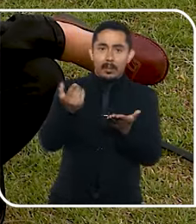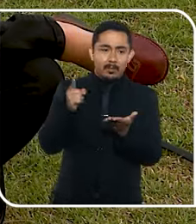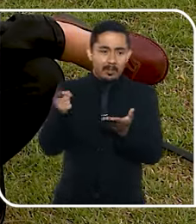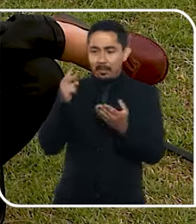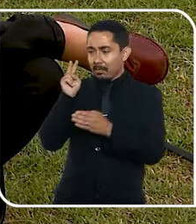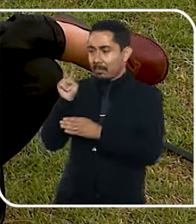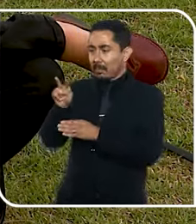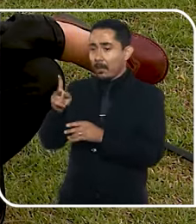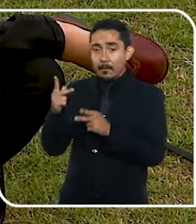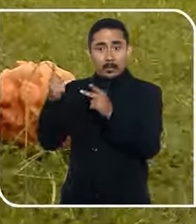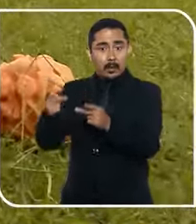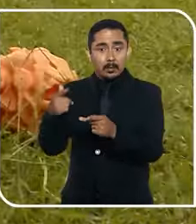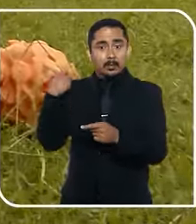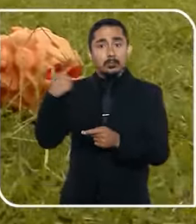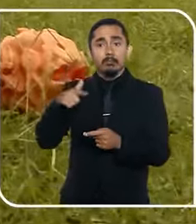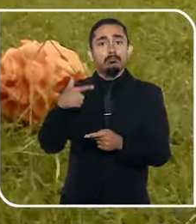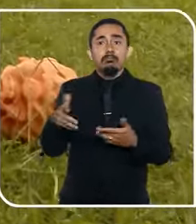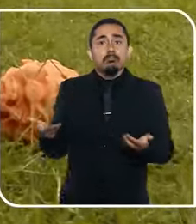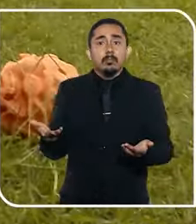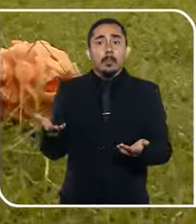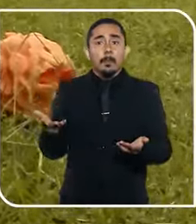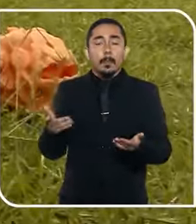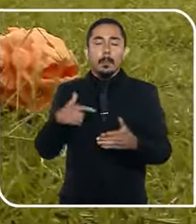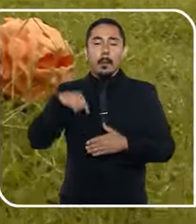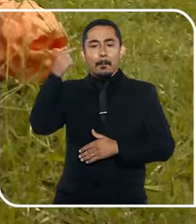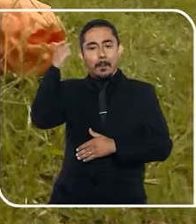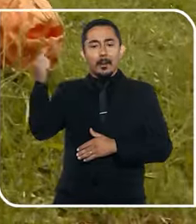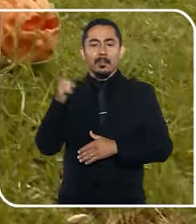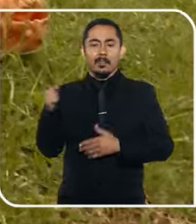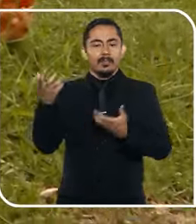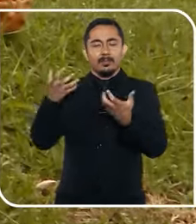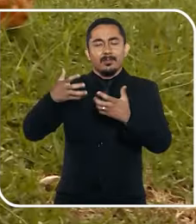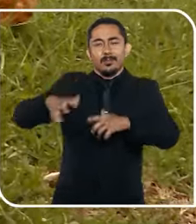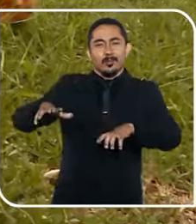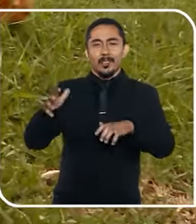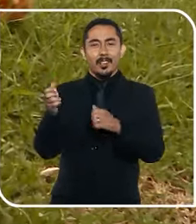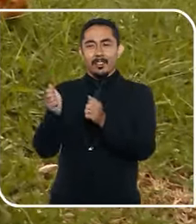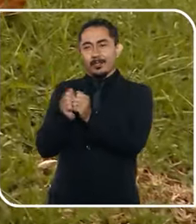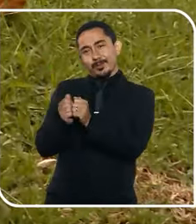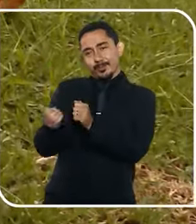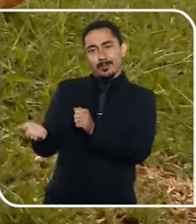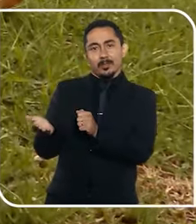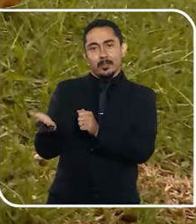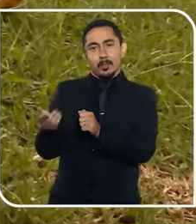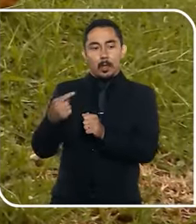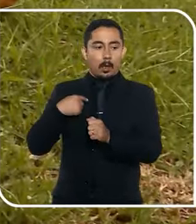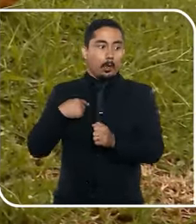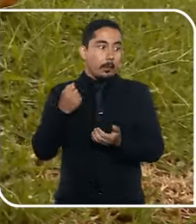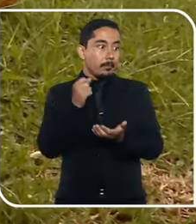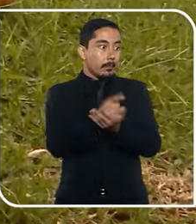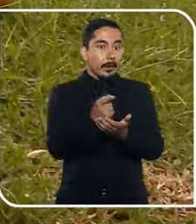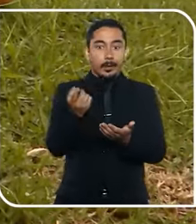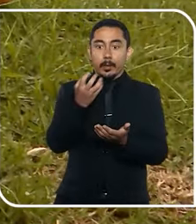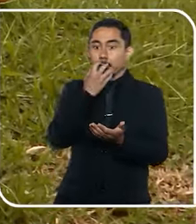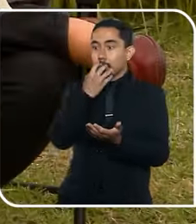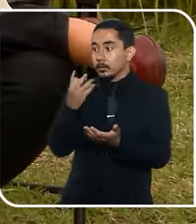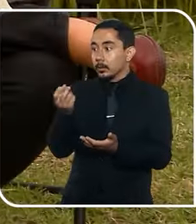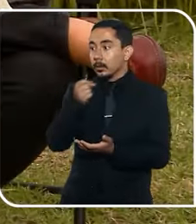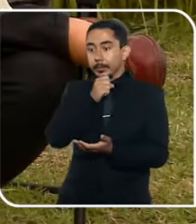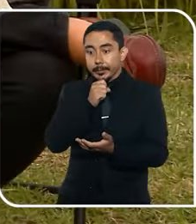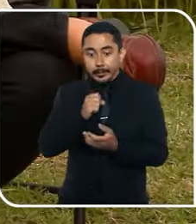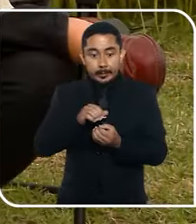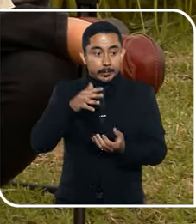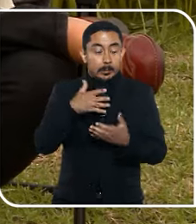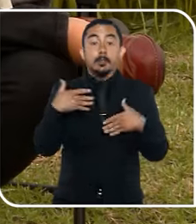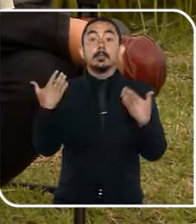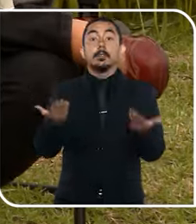ele mal vinha vê-la, né? Aham. Então eu pensei, ele não vai querer ficar com ela, mas eu também não quero arcar com o prejuízo da cachorra envelhecendo. E